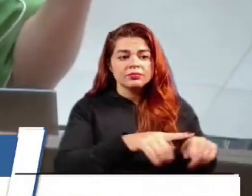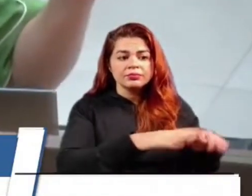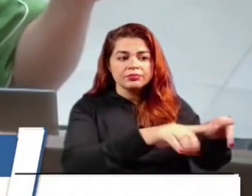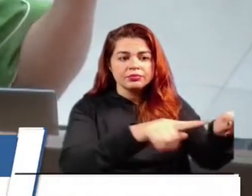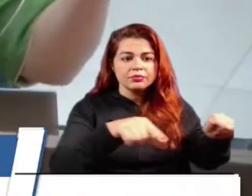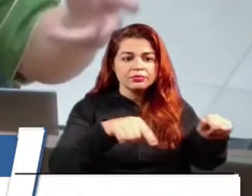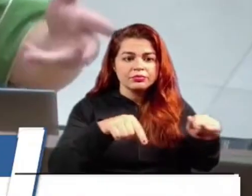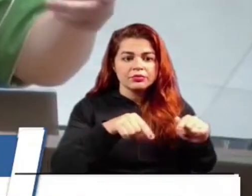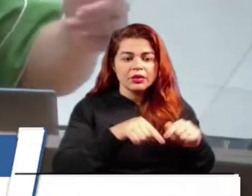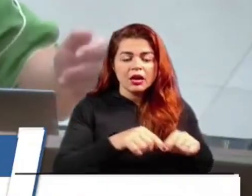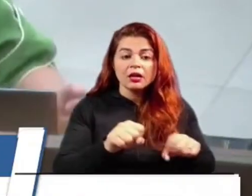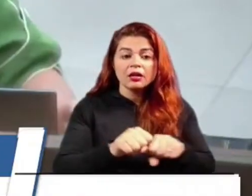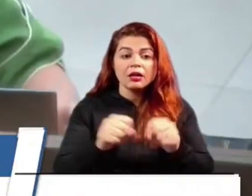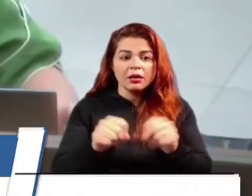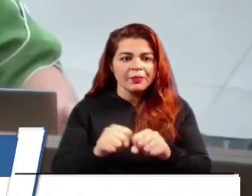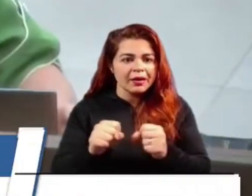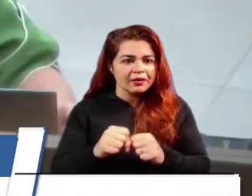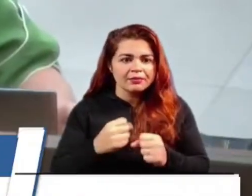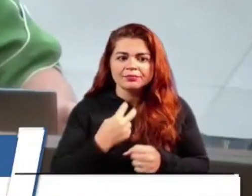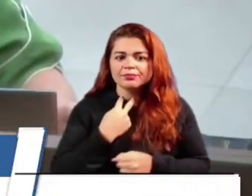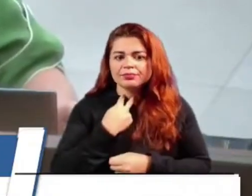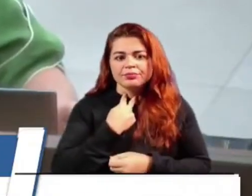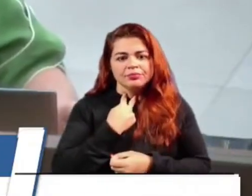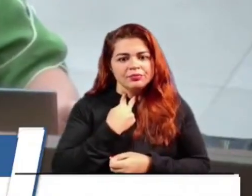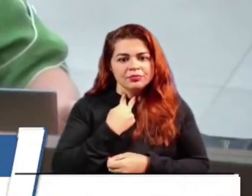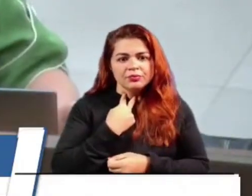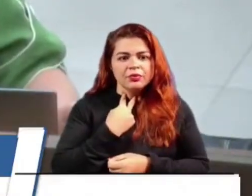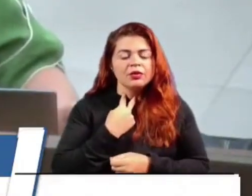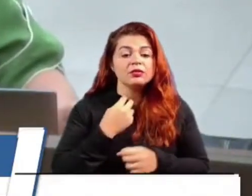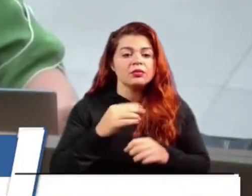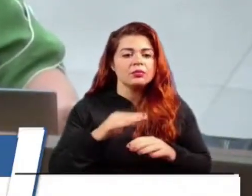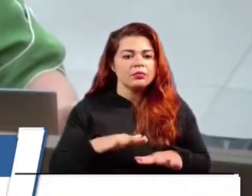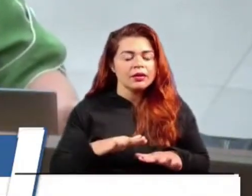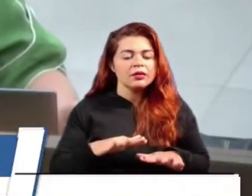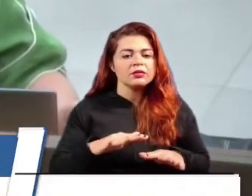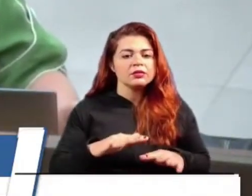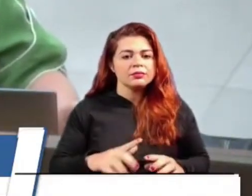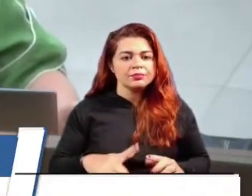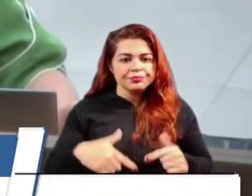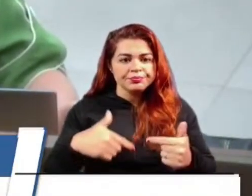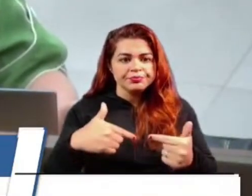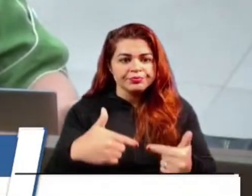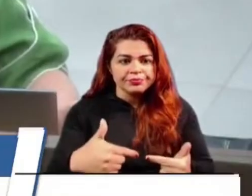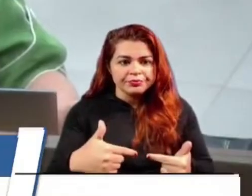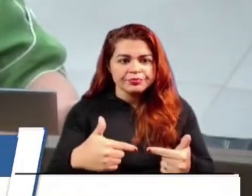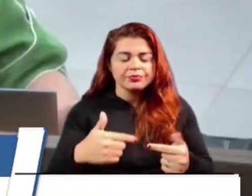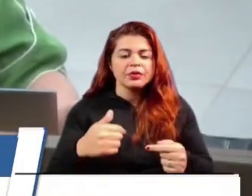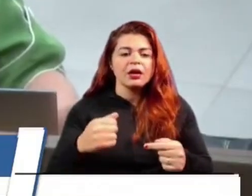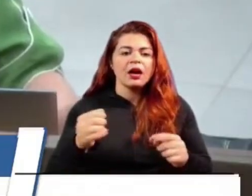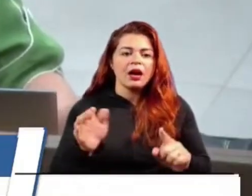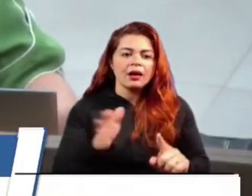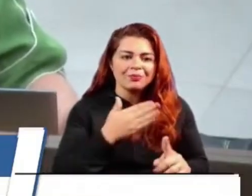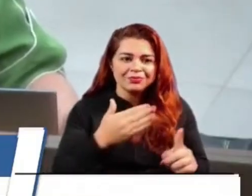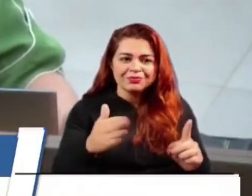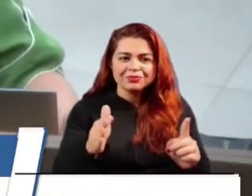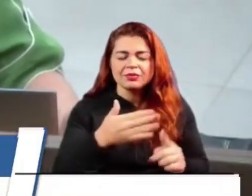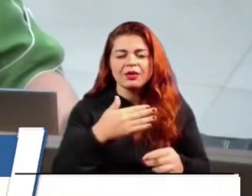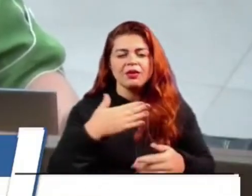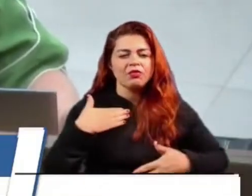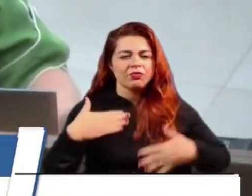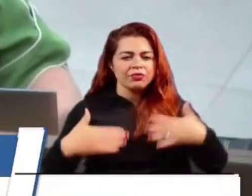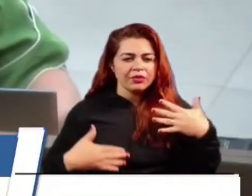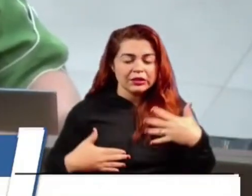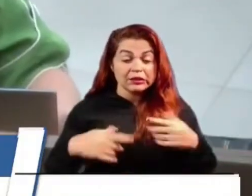eles não intervêm quando tem, inclusive, essas agressões físicas aos servidores. Isso é muito